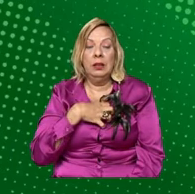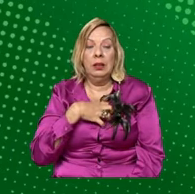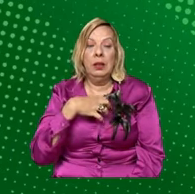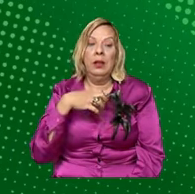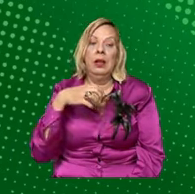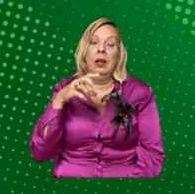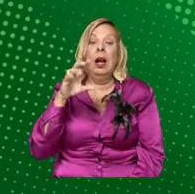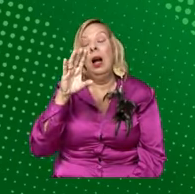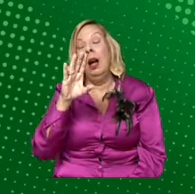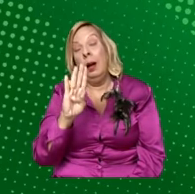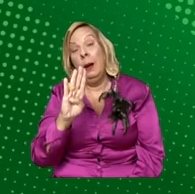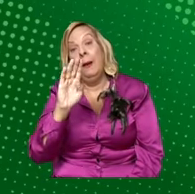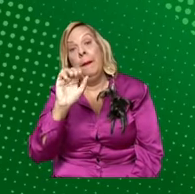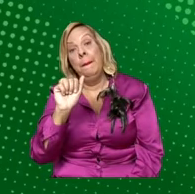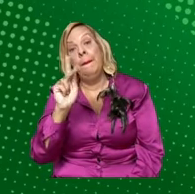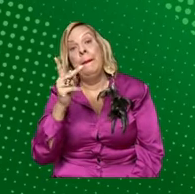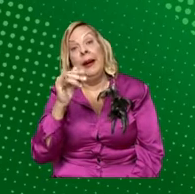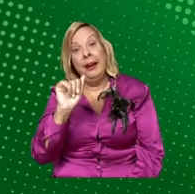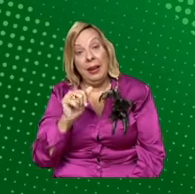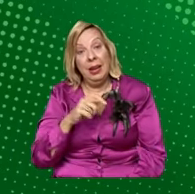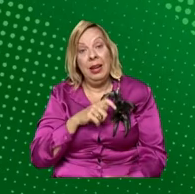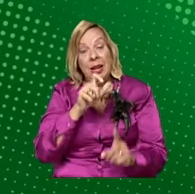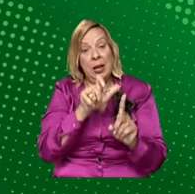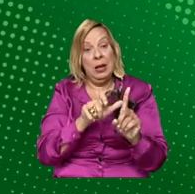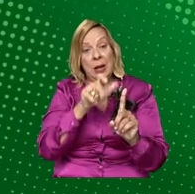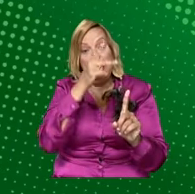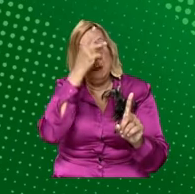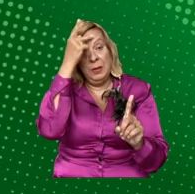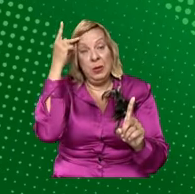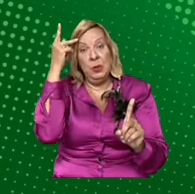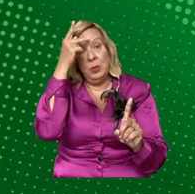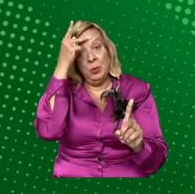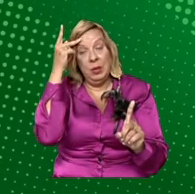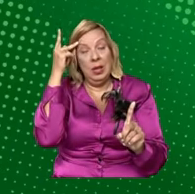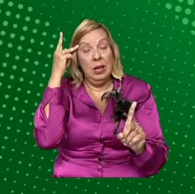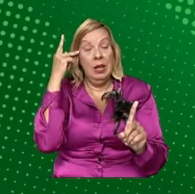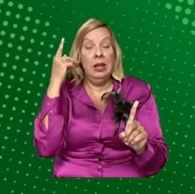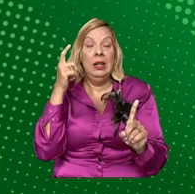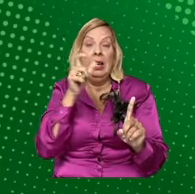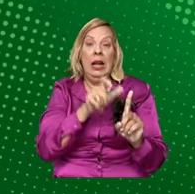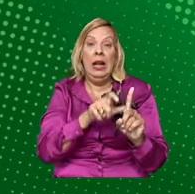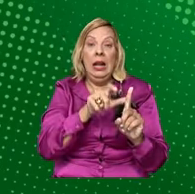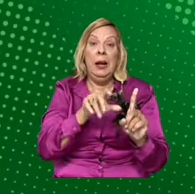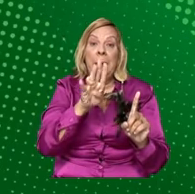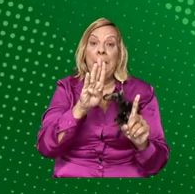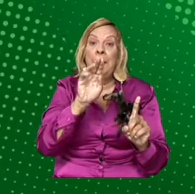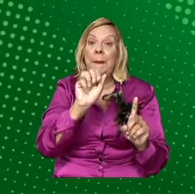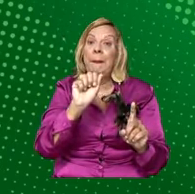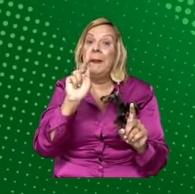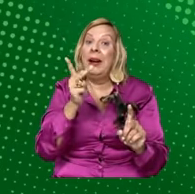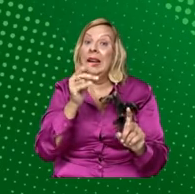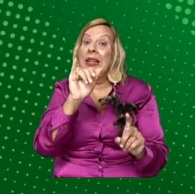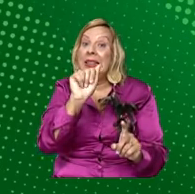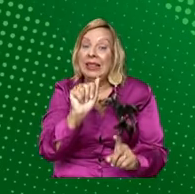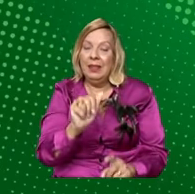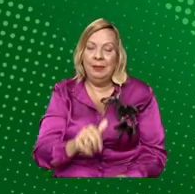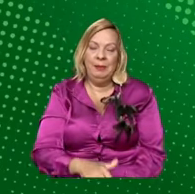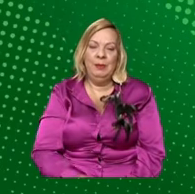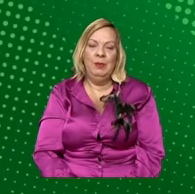Bahia. Vocês já conhecem o Bahia, já sabem a letra de médico dele, eu não sei, né? Então tá certo, é o Bahia lá da Regional